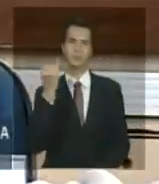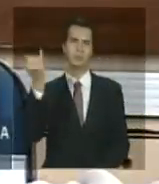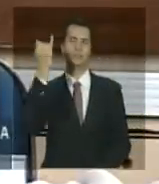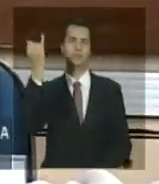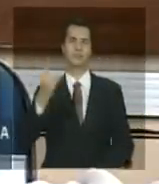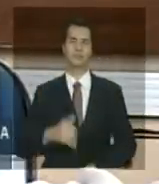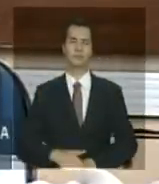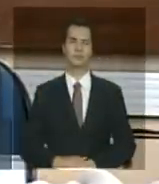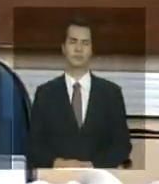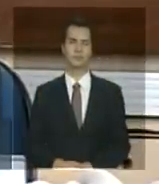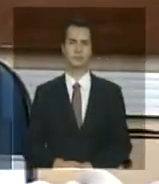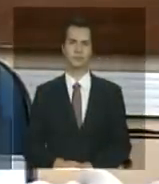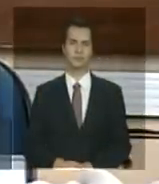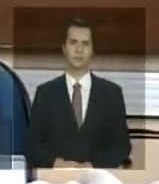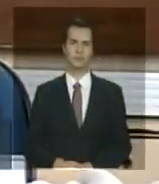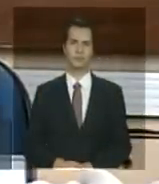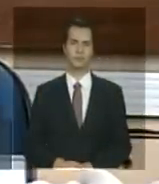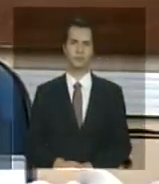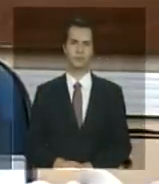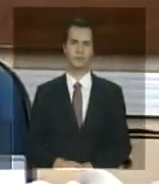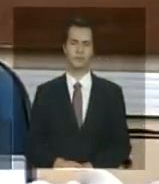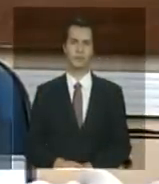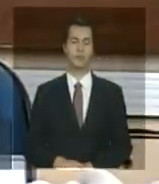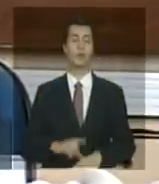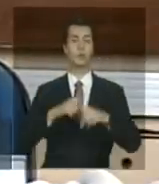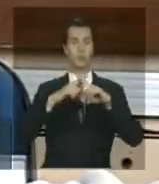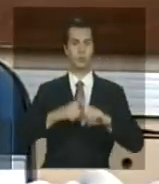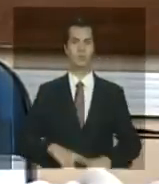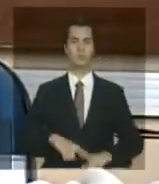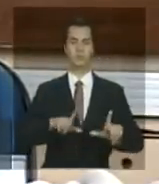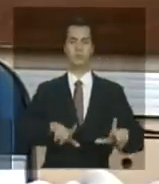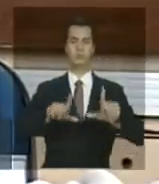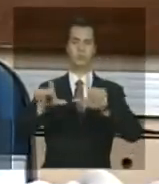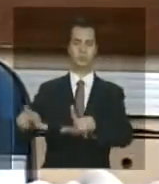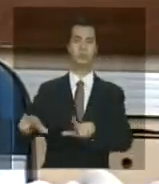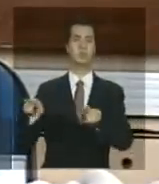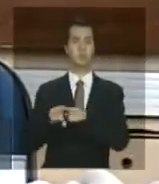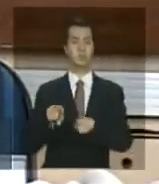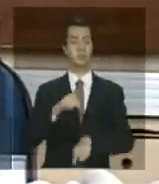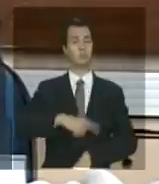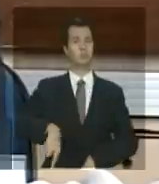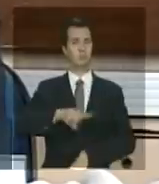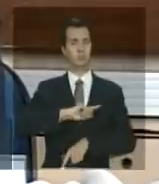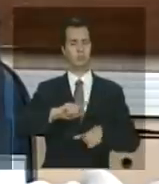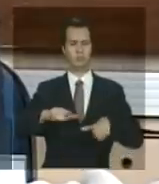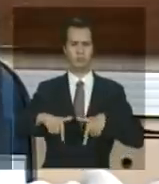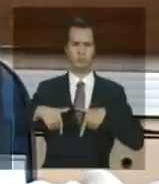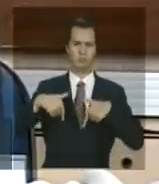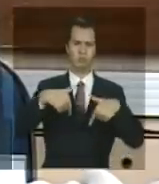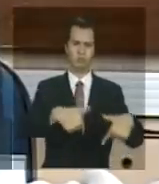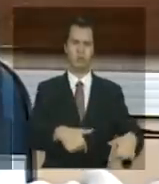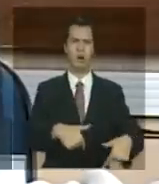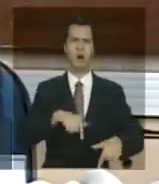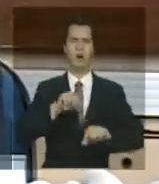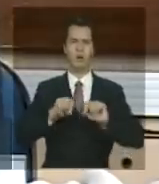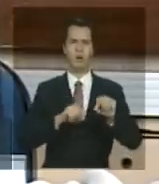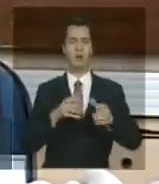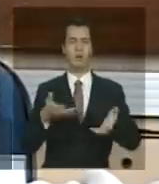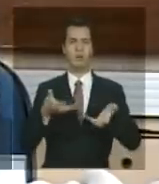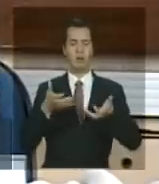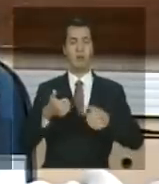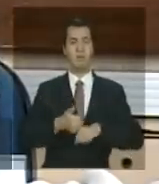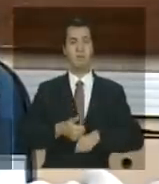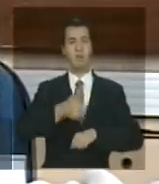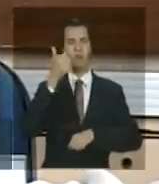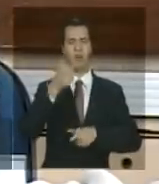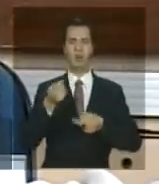E ele faz parte, com certeza, de um esforço maior que a gente tem feito para melhorar a